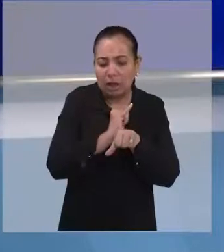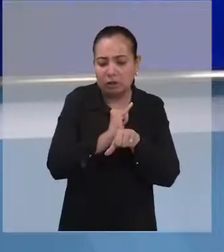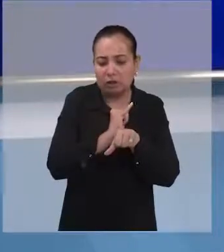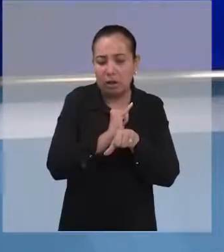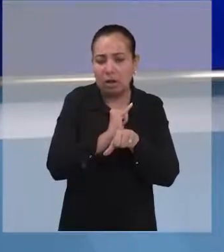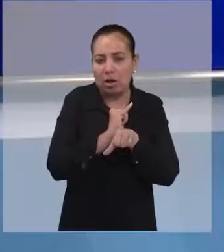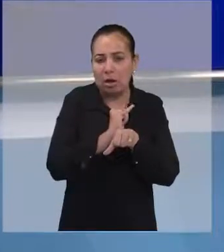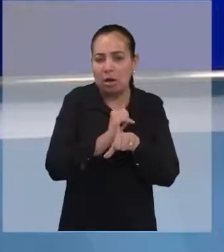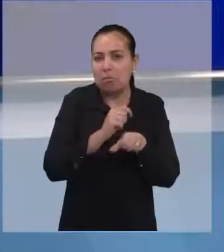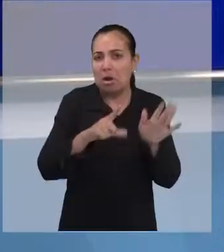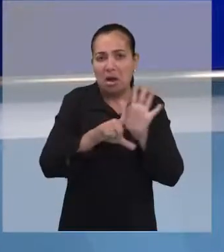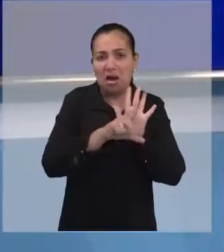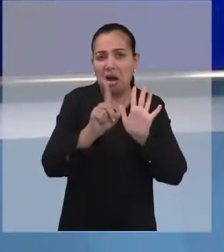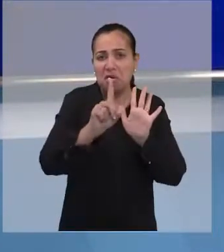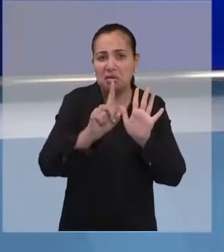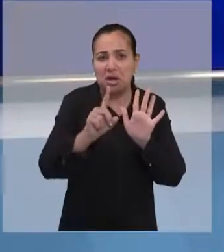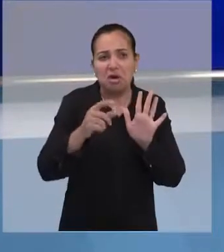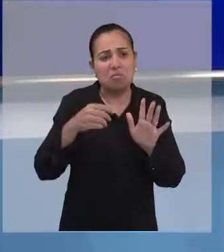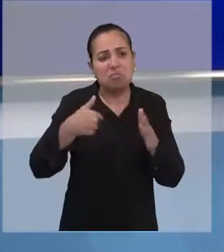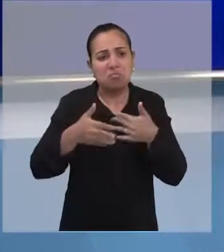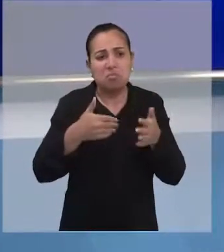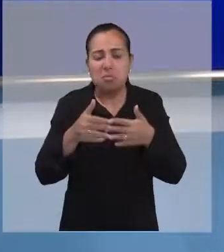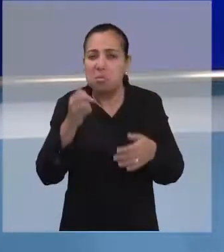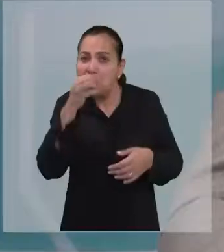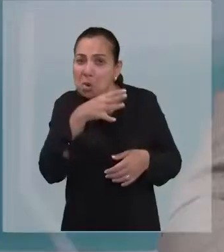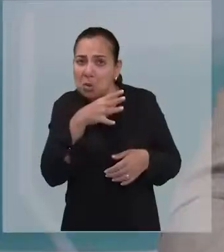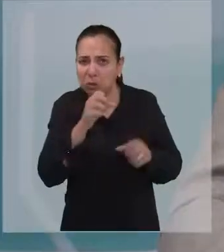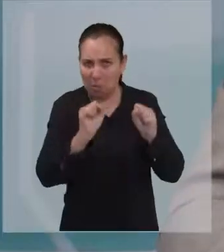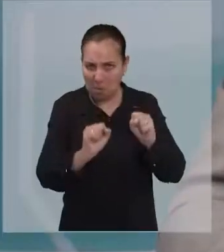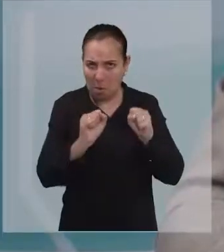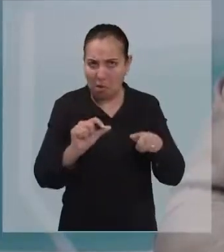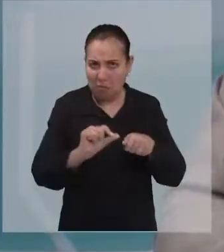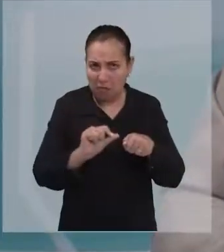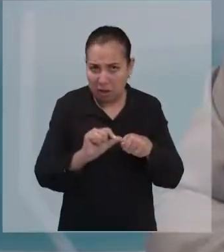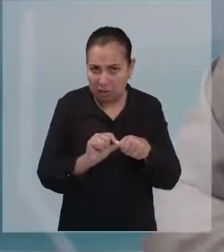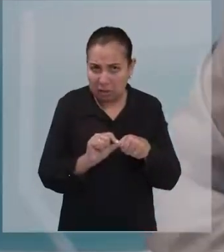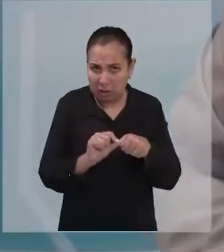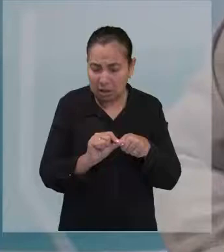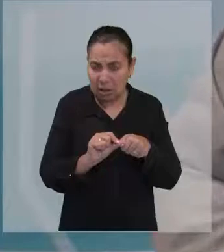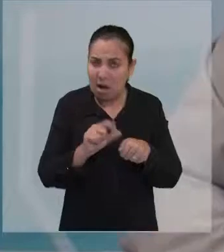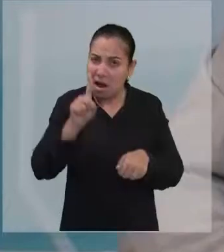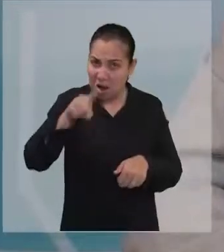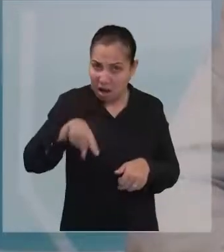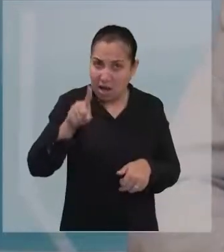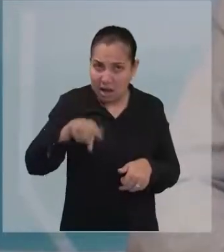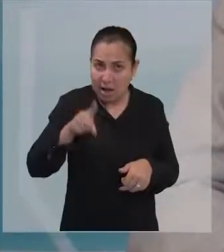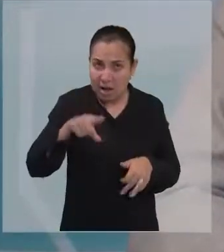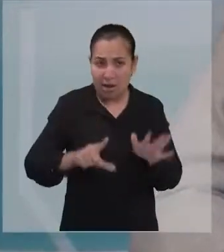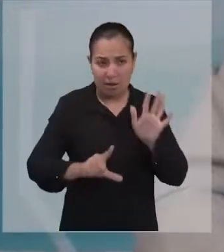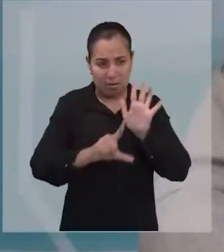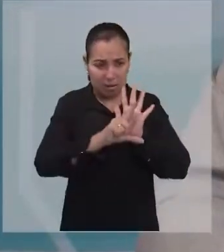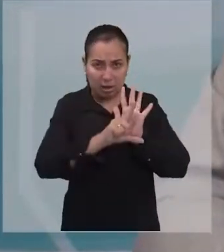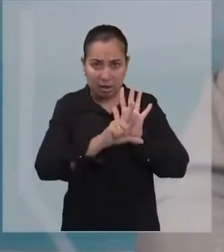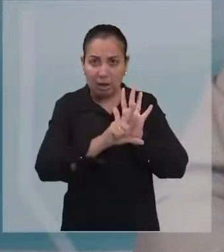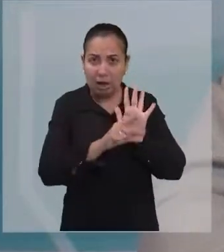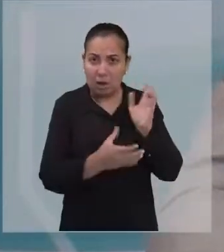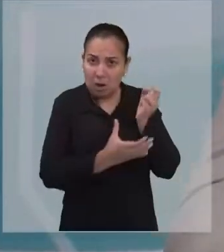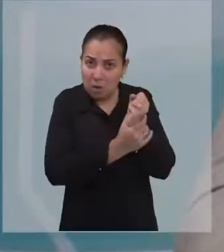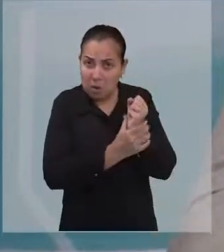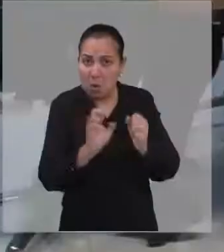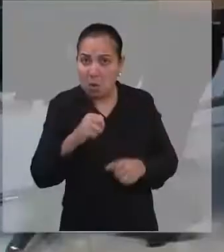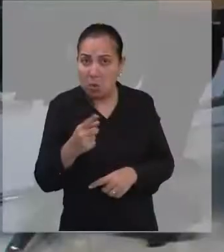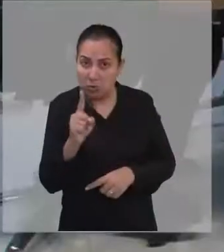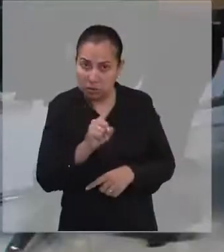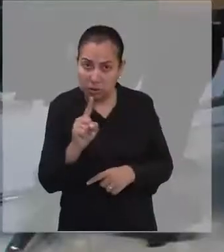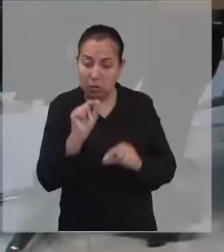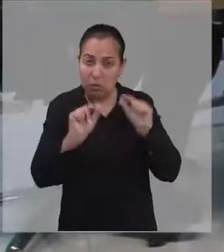ilegais para poder fazer isso? É lícito que, a pretexto de se combater males